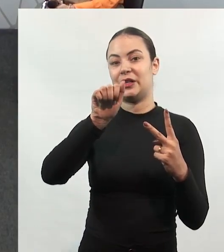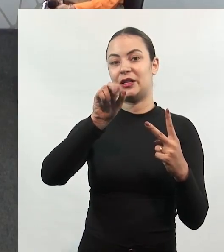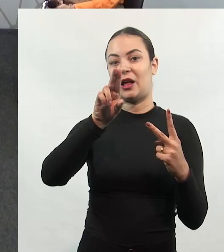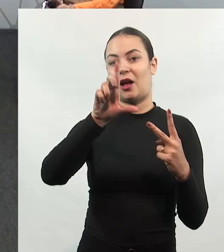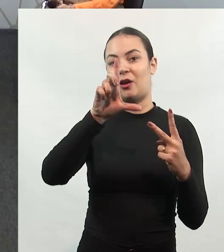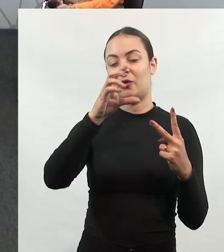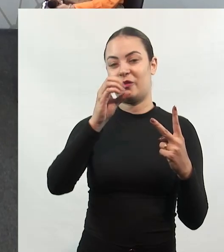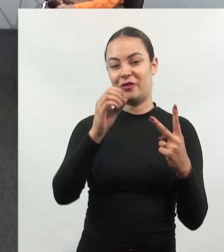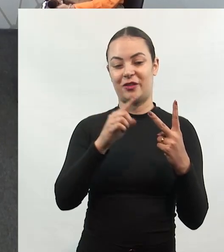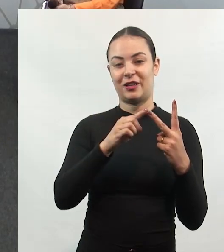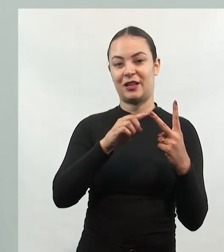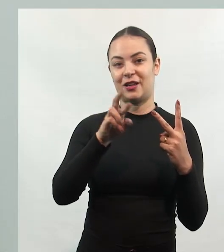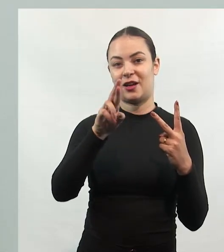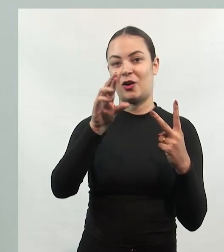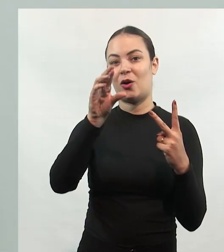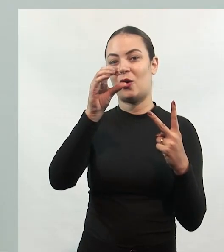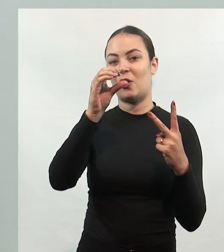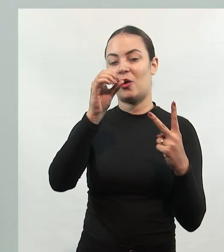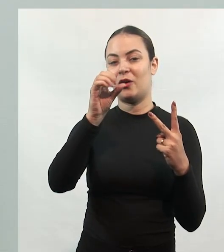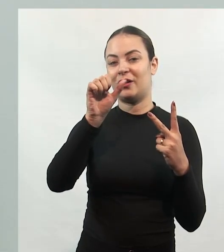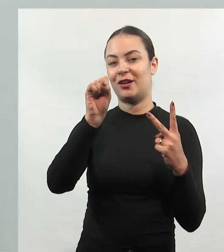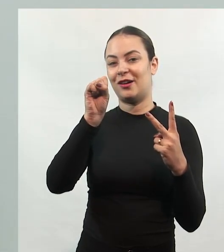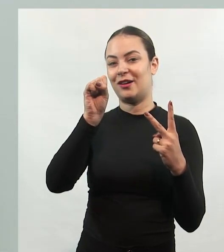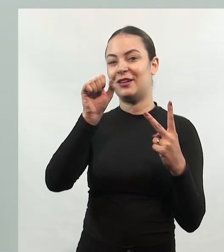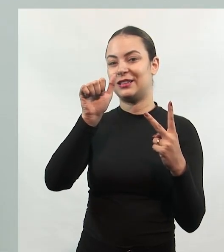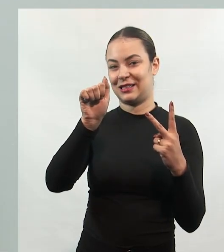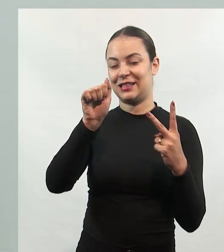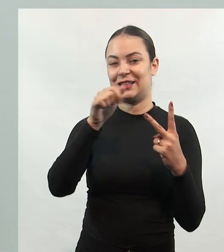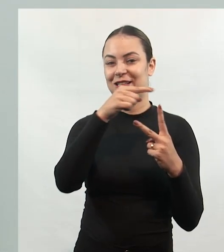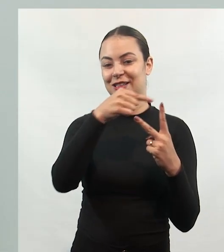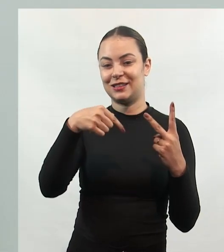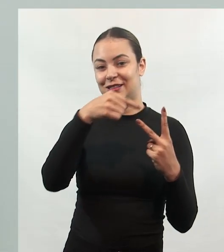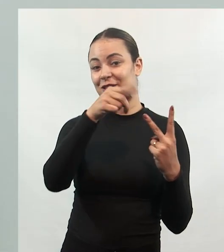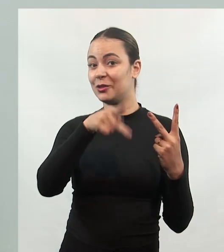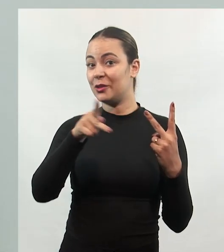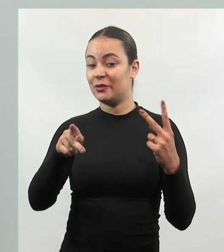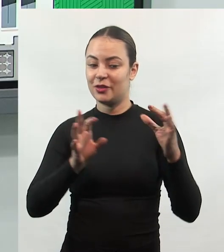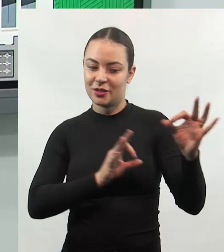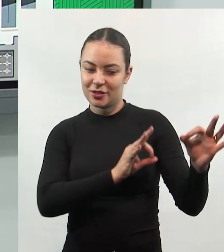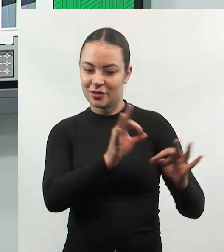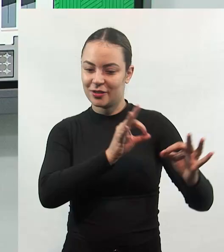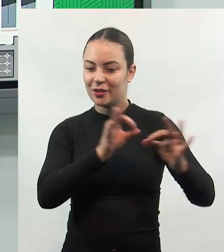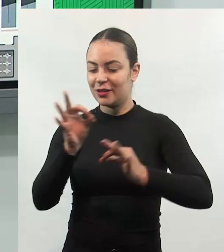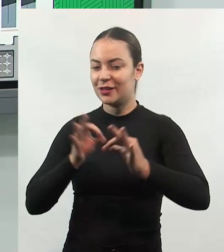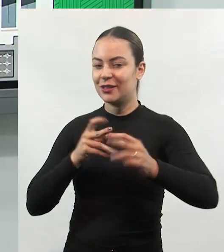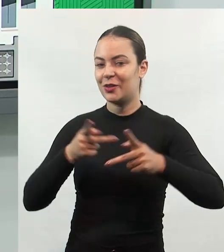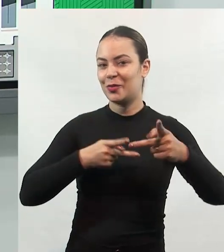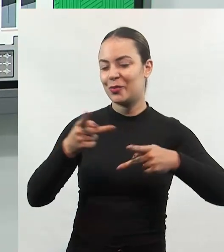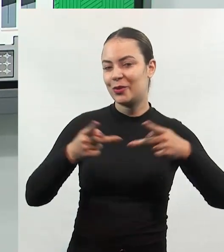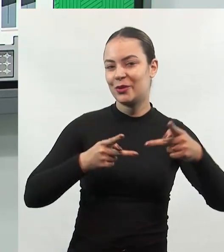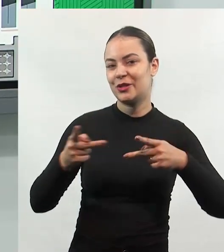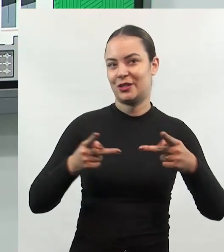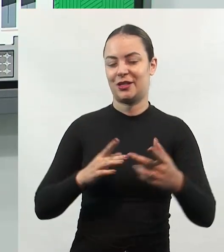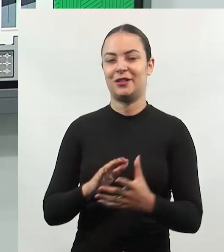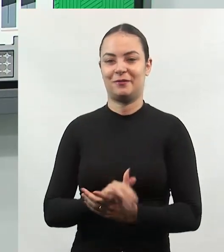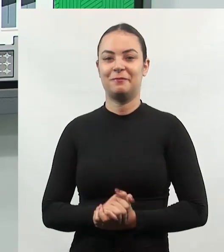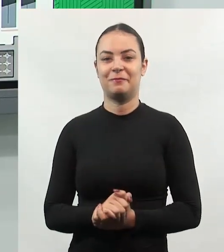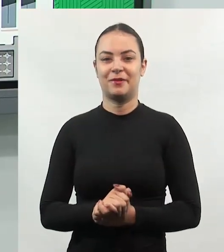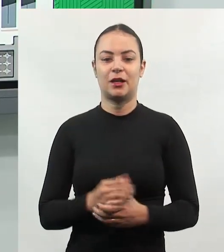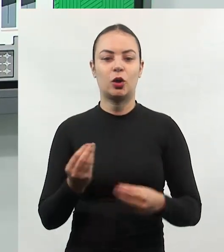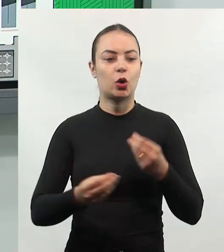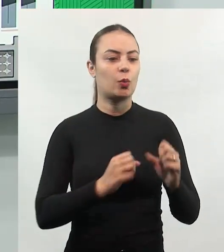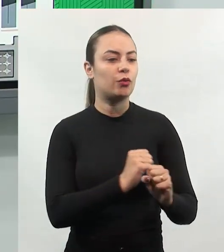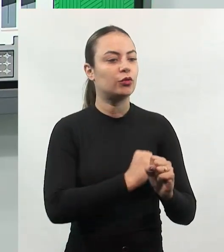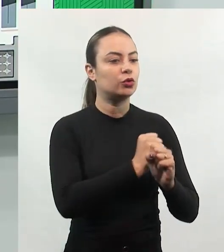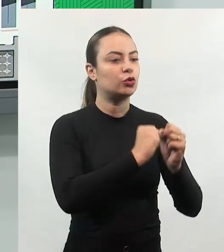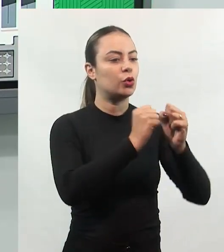Carmela Dutra, como é que era a estrutura. É a gente encher o nosso trabalho de memórias afetivas também. A Anne Neres dando